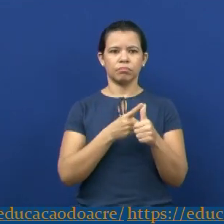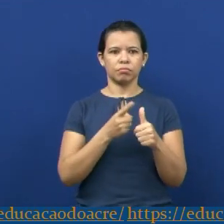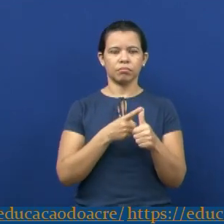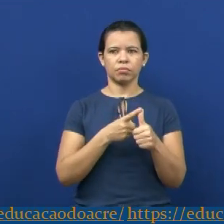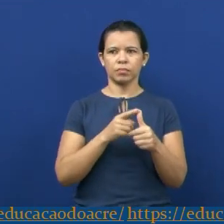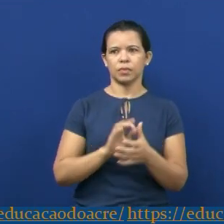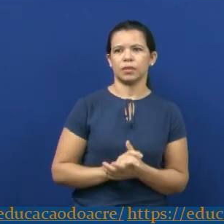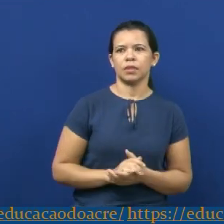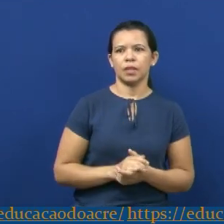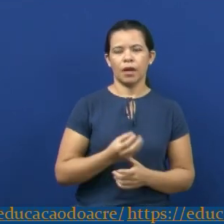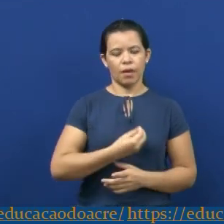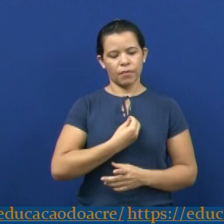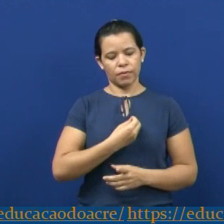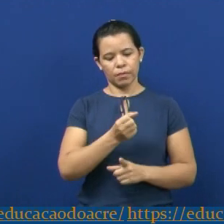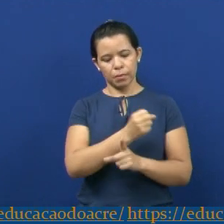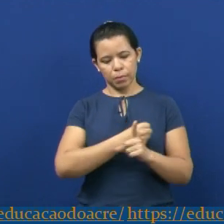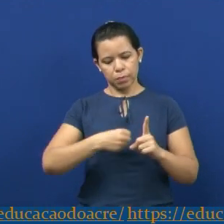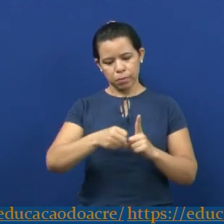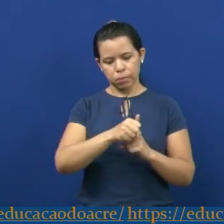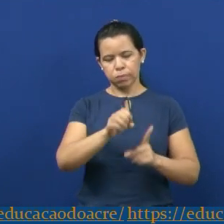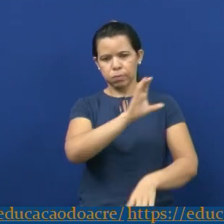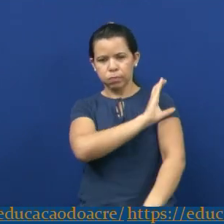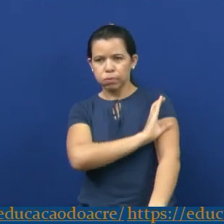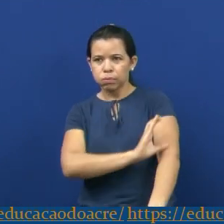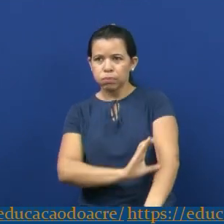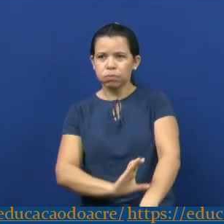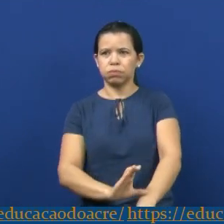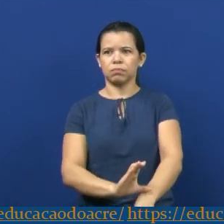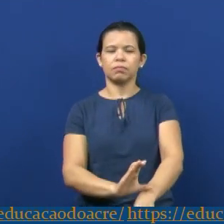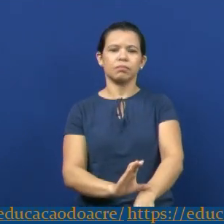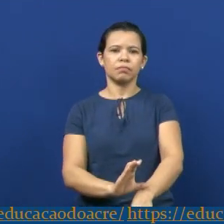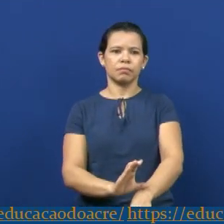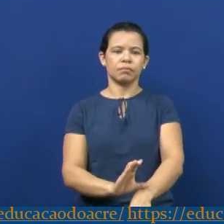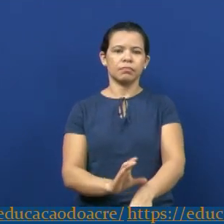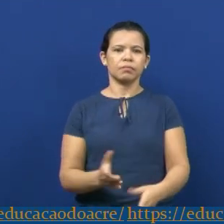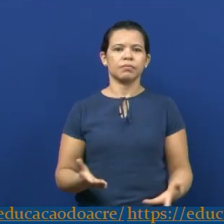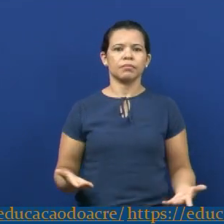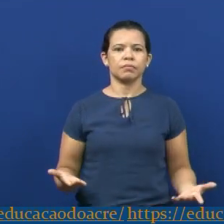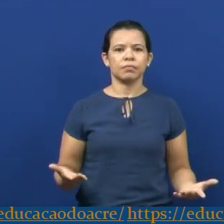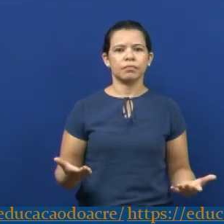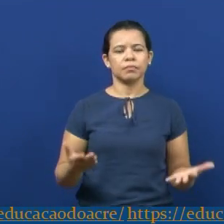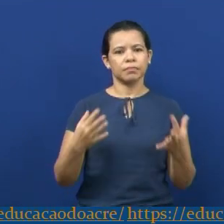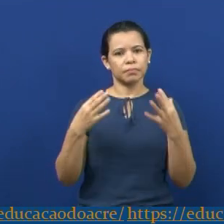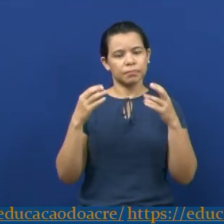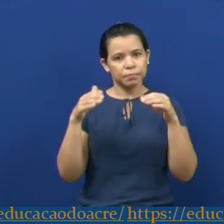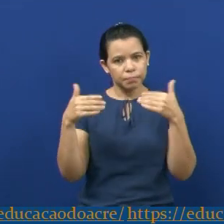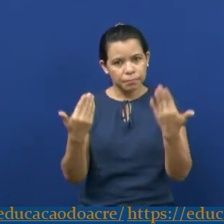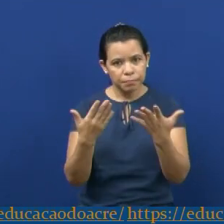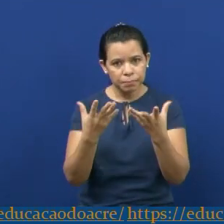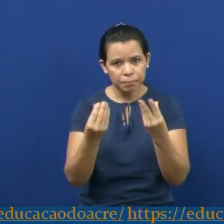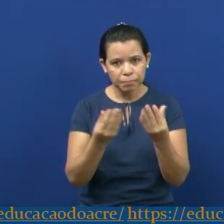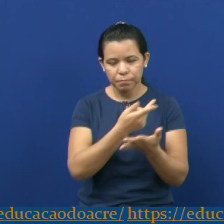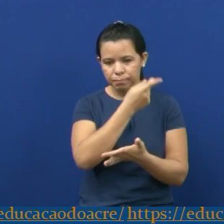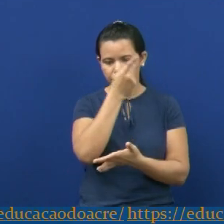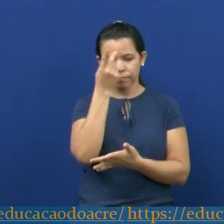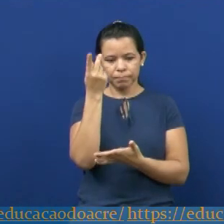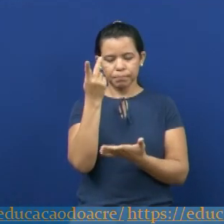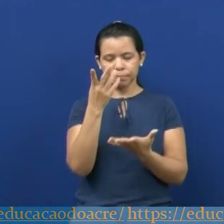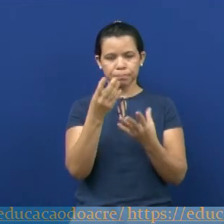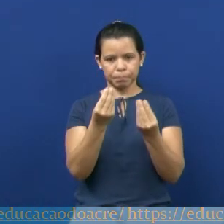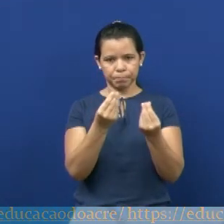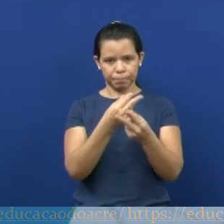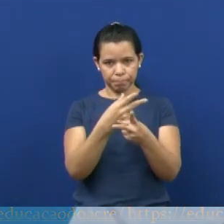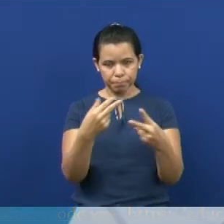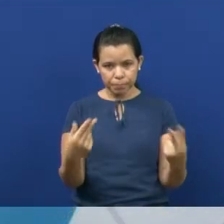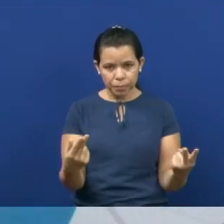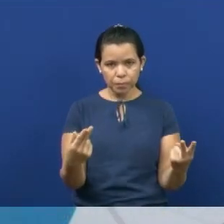cultural e a construção coletiva, tá? Então, muitas coisas que estão feitas hoje graças